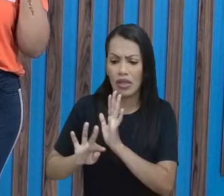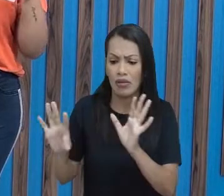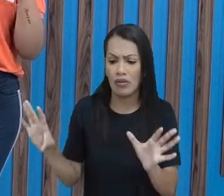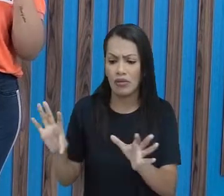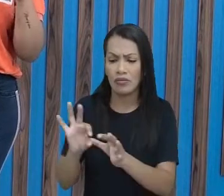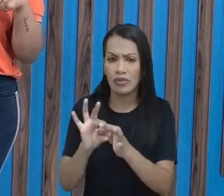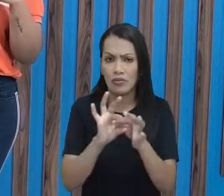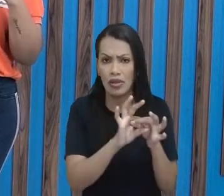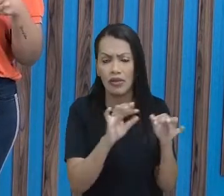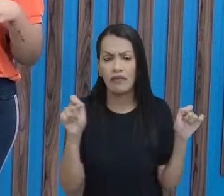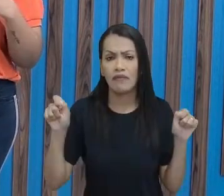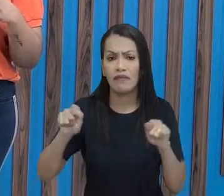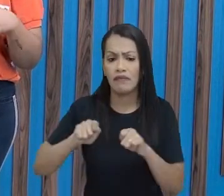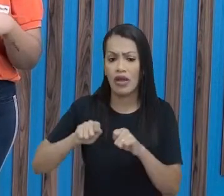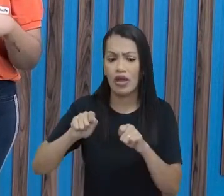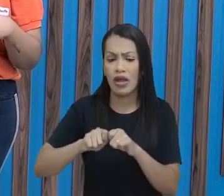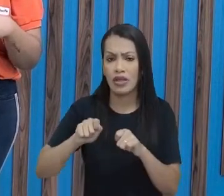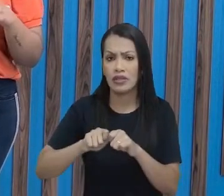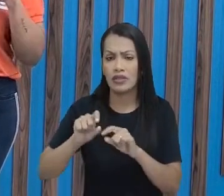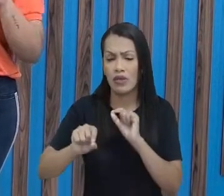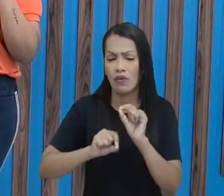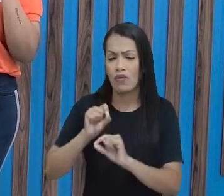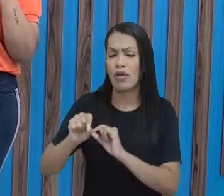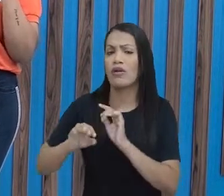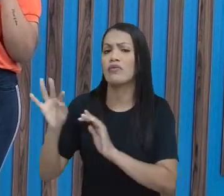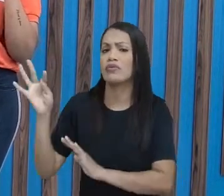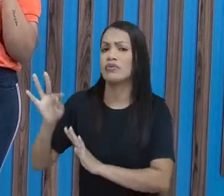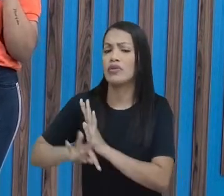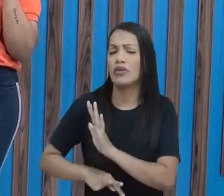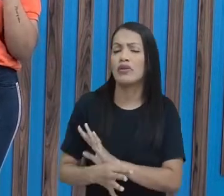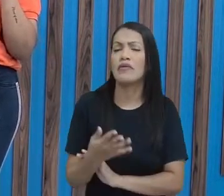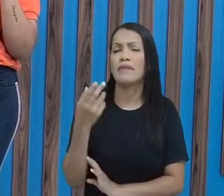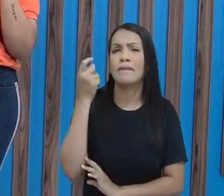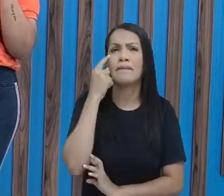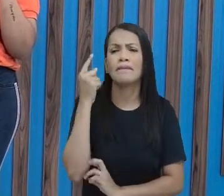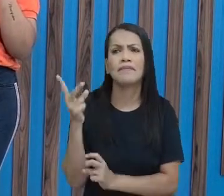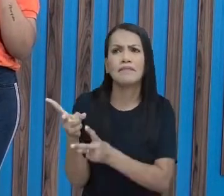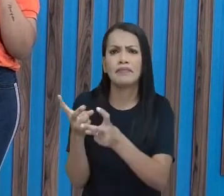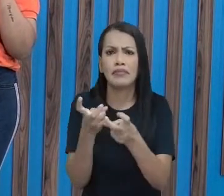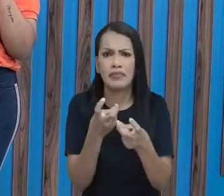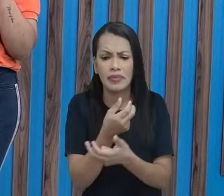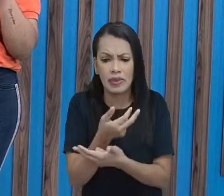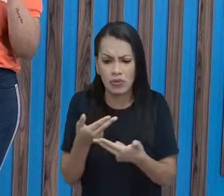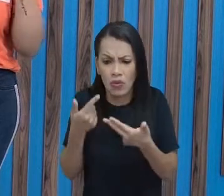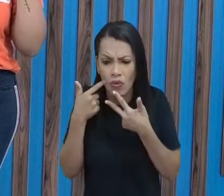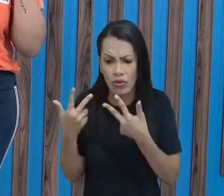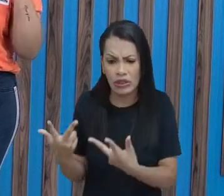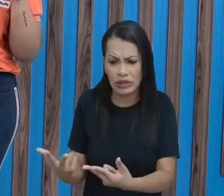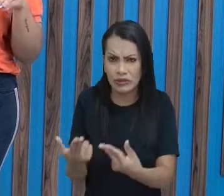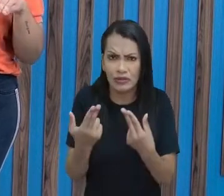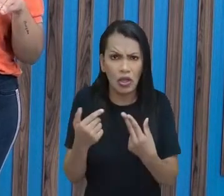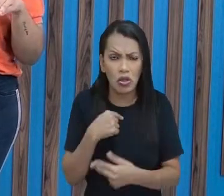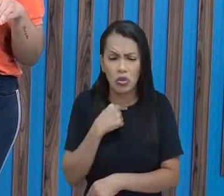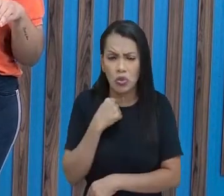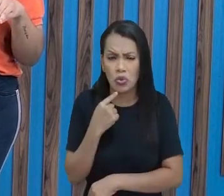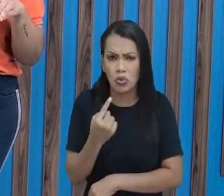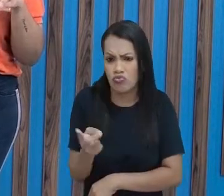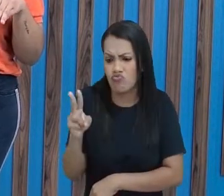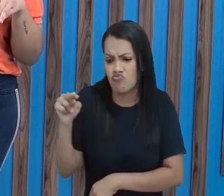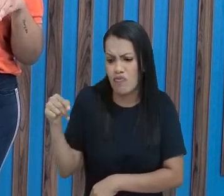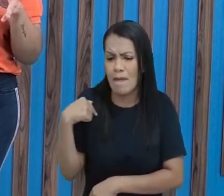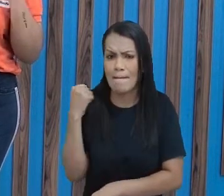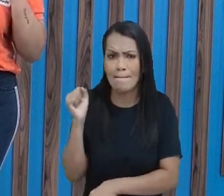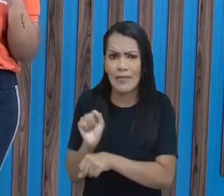de produzir um tecido. A gente vai perceber que são coisas bastante semelhantes, coisas que a gente nunca para pensar, que